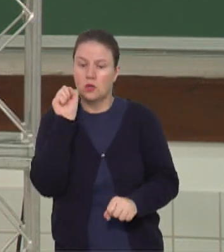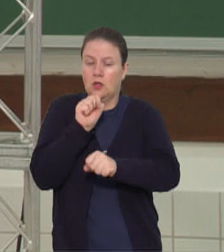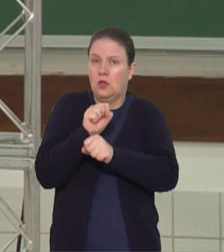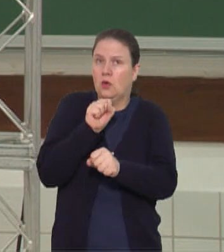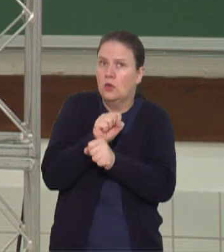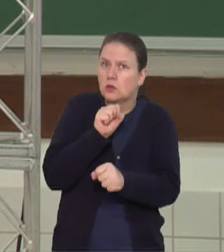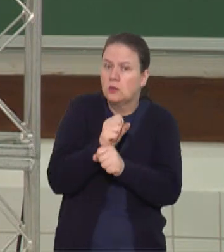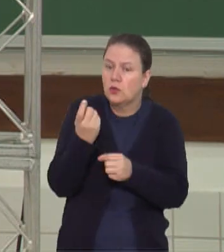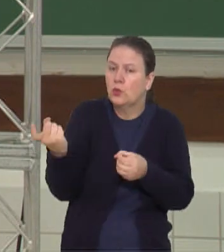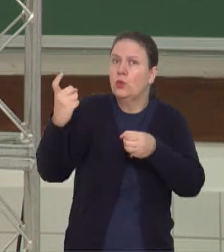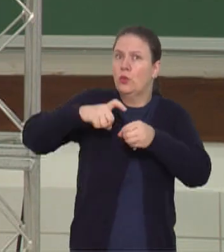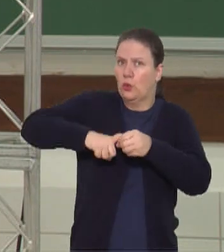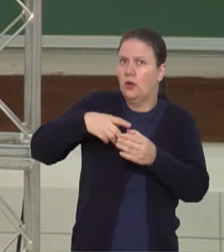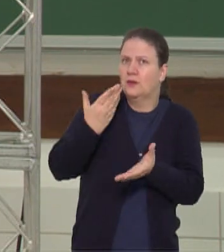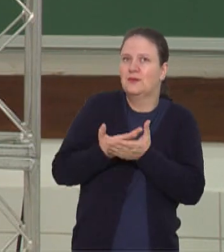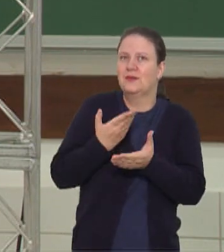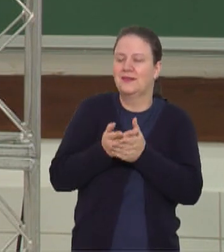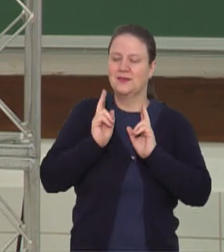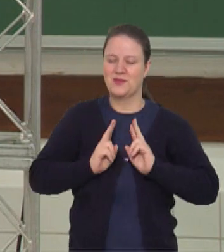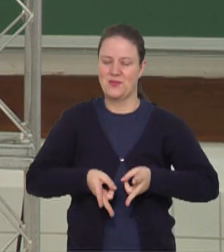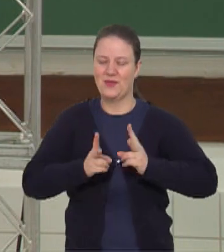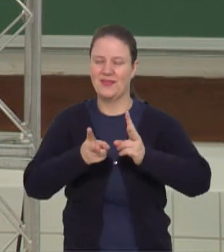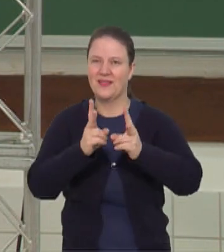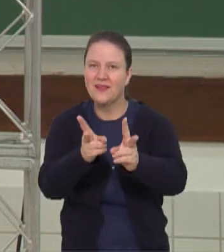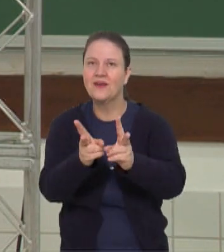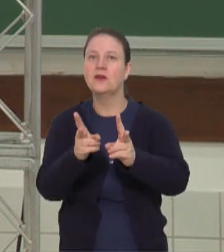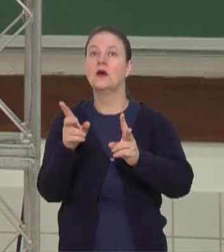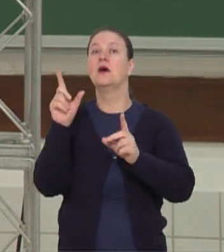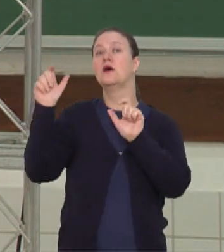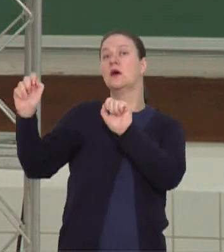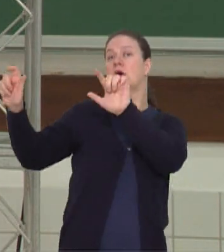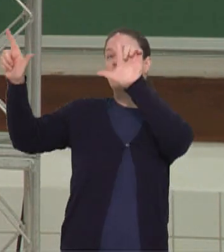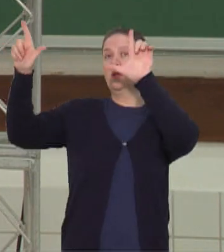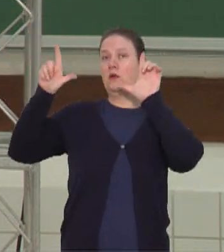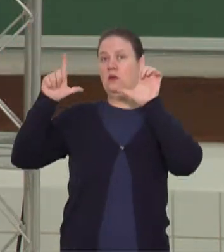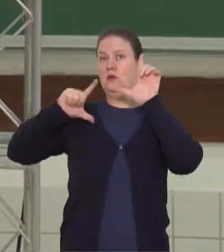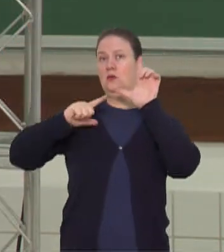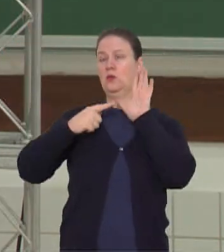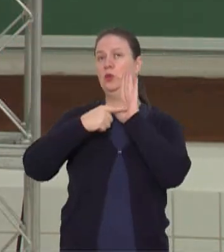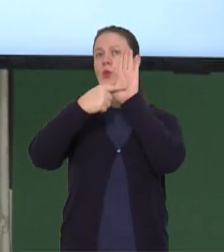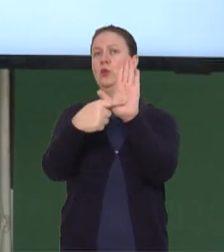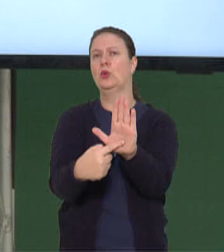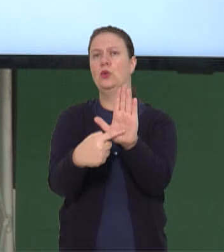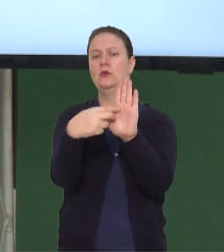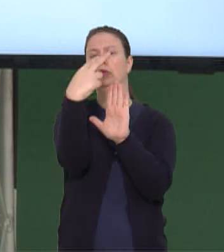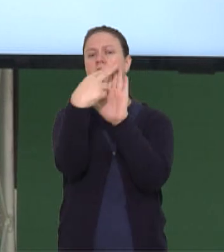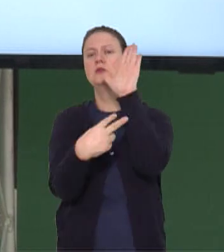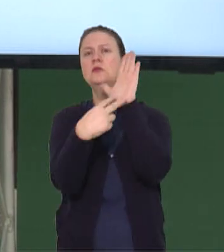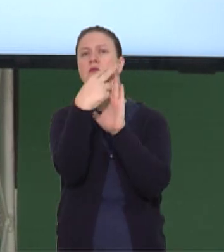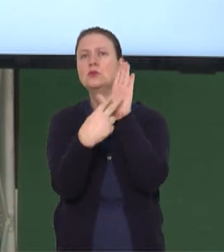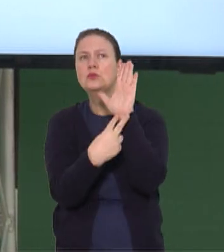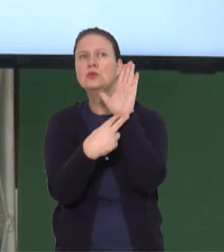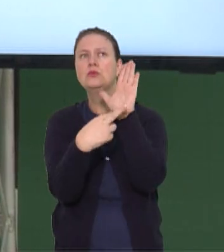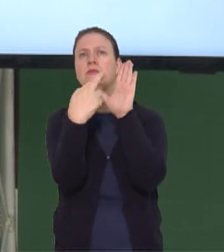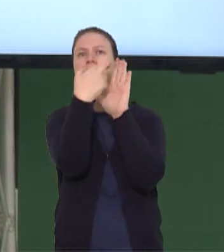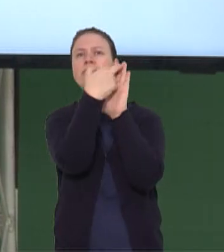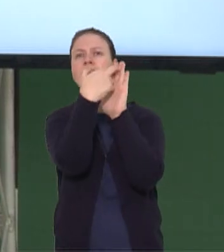vocês na próxima aula para a gente continuar os estudos. Aqui eu tenho algumas indicações de leituras para vocês, né, para